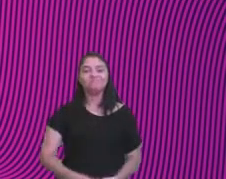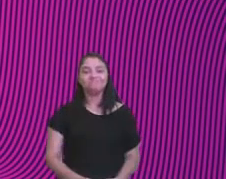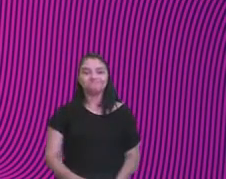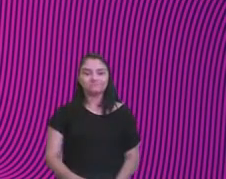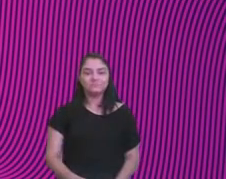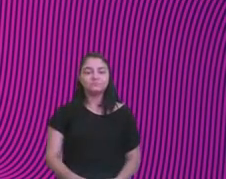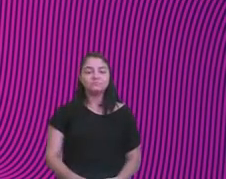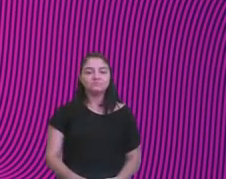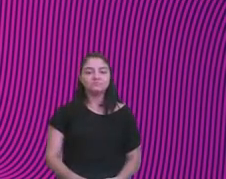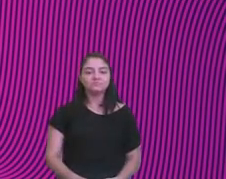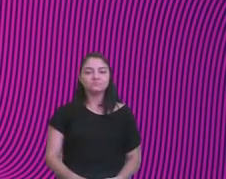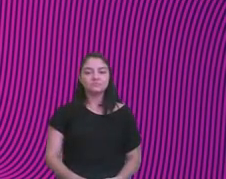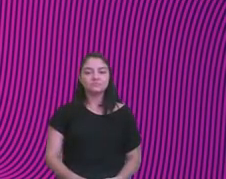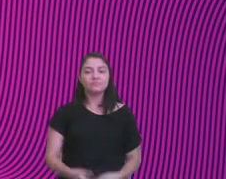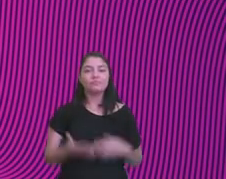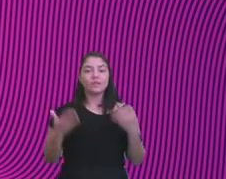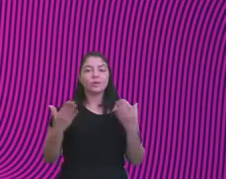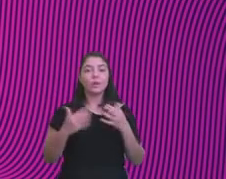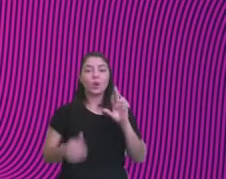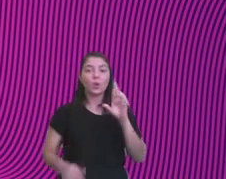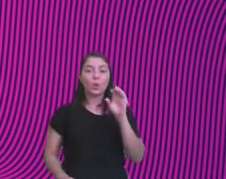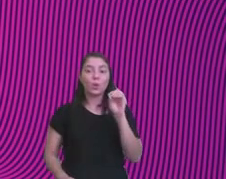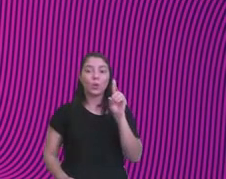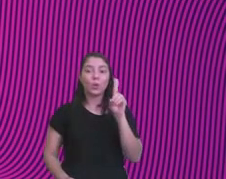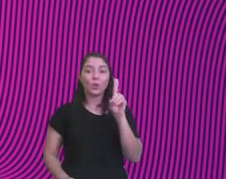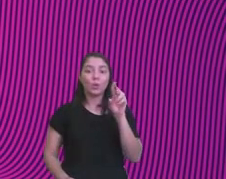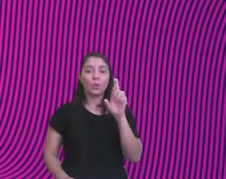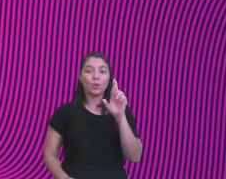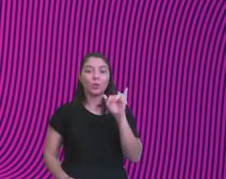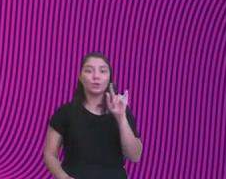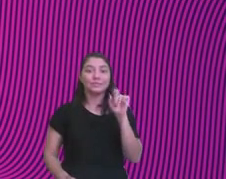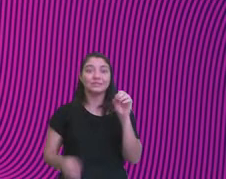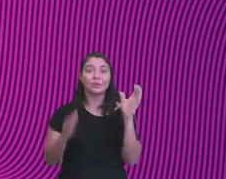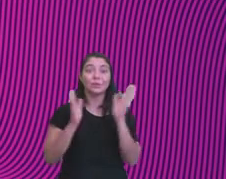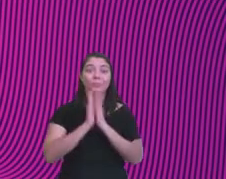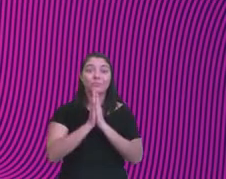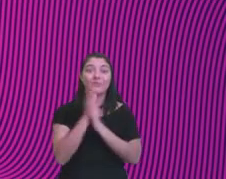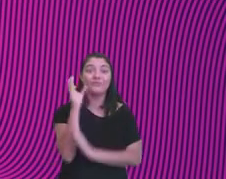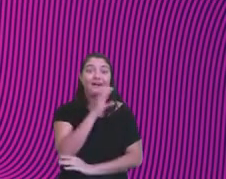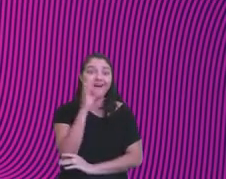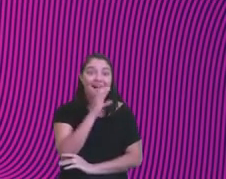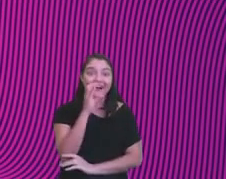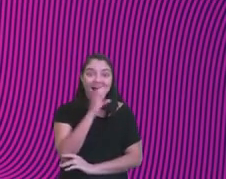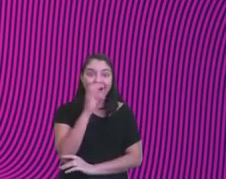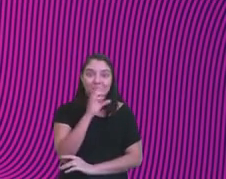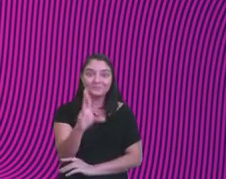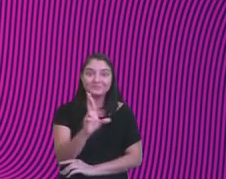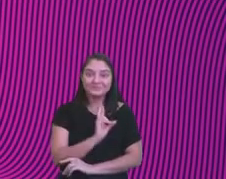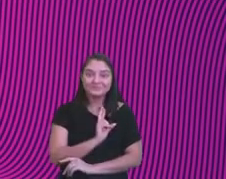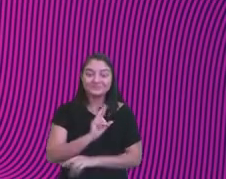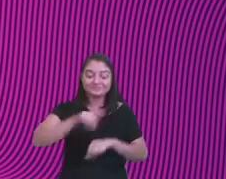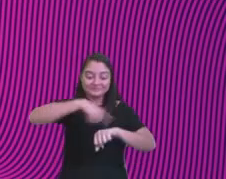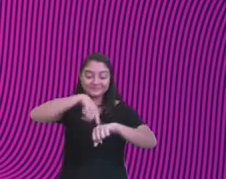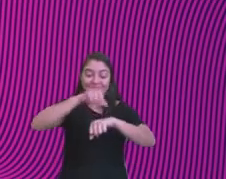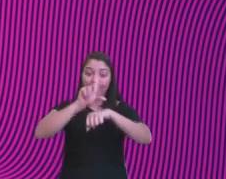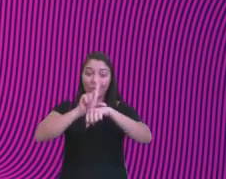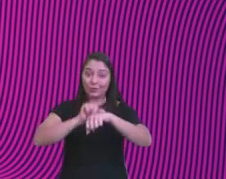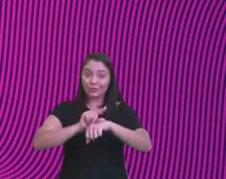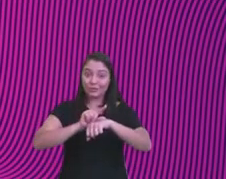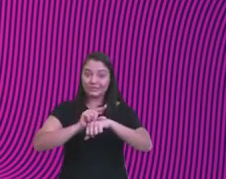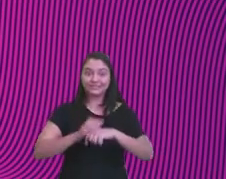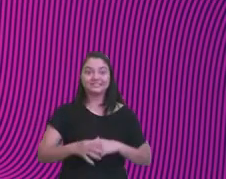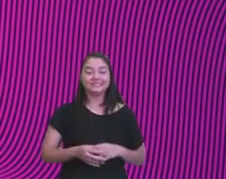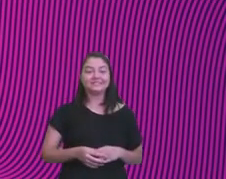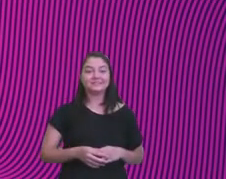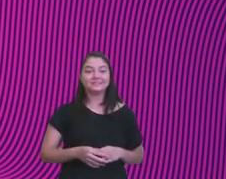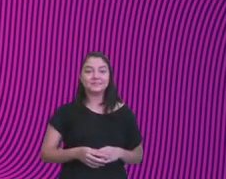Perfeito. Rodrigo, uma resposta rapidinha aí, que a gente já estourou o tempo. Olha, nesse caso,